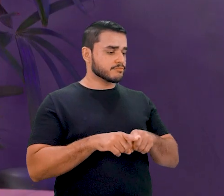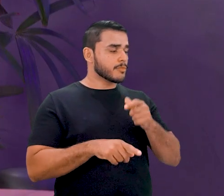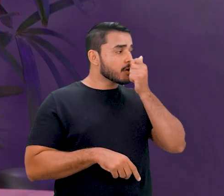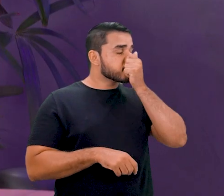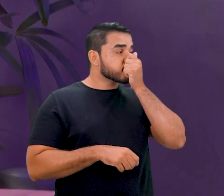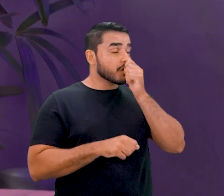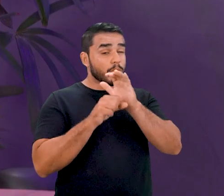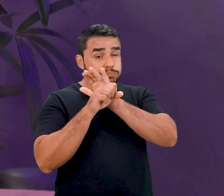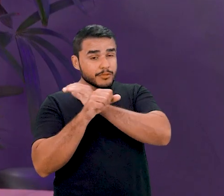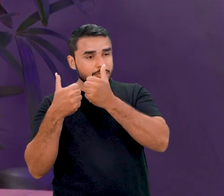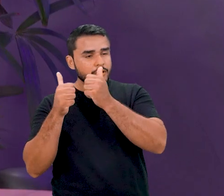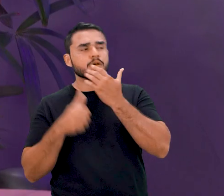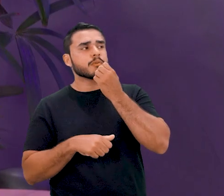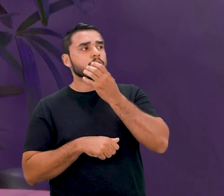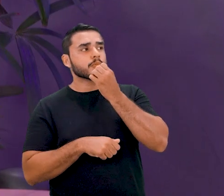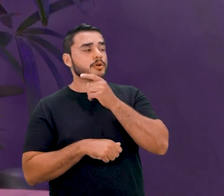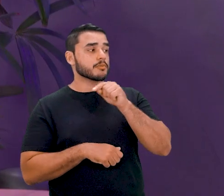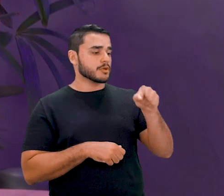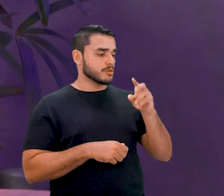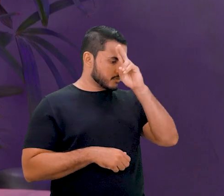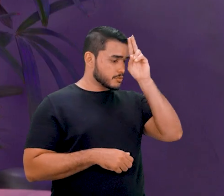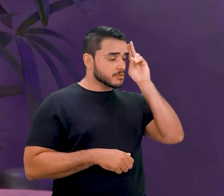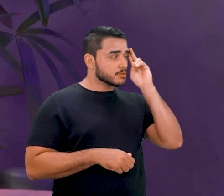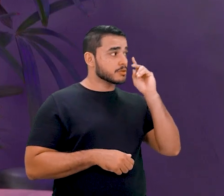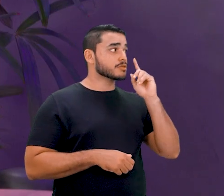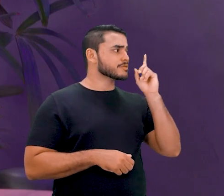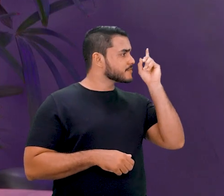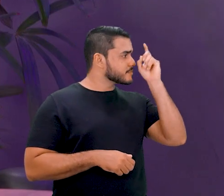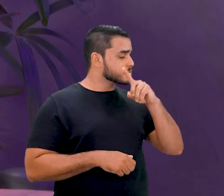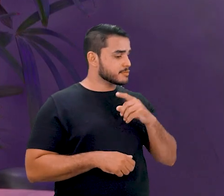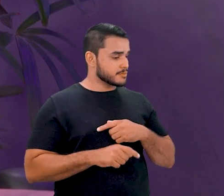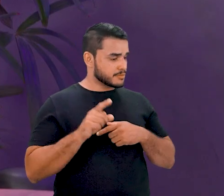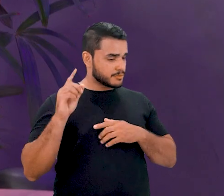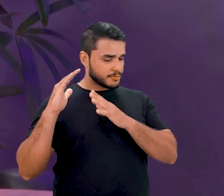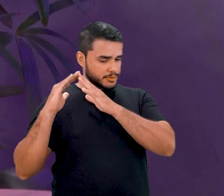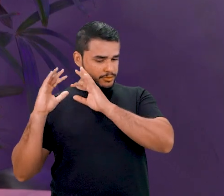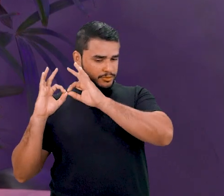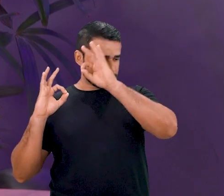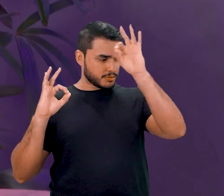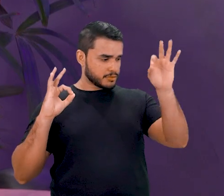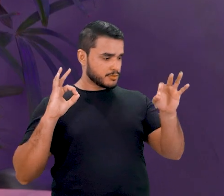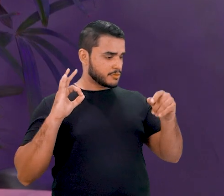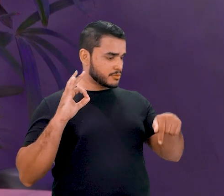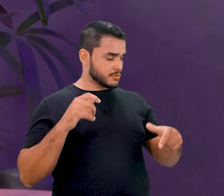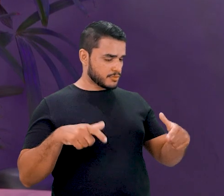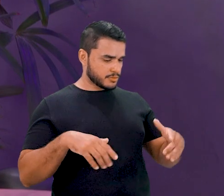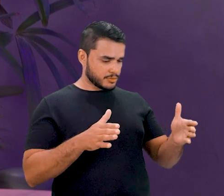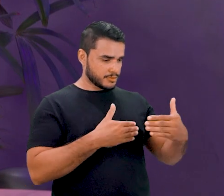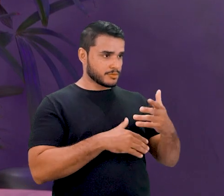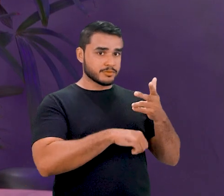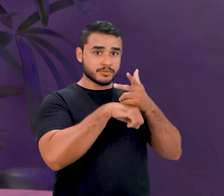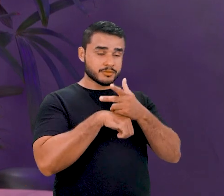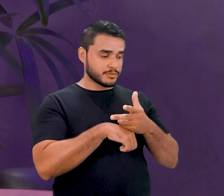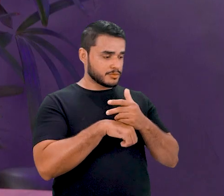mais tranquilo do que pegar um transporte por aplicativo. Lá da minha casa aqui pro estúdio, são 10 minutos. Eu comecei a